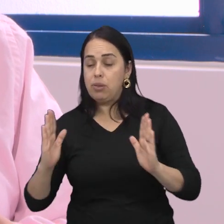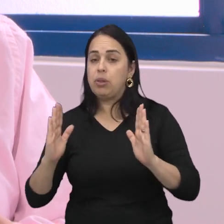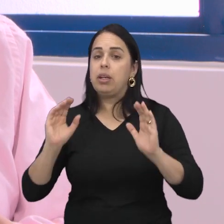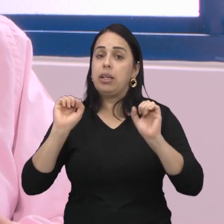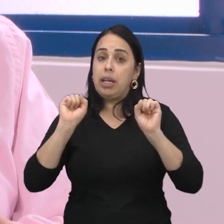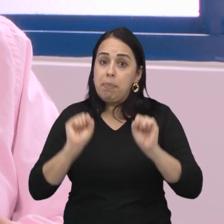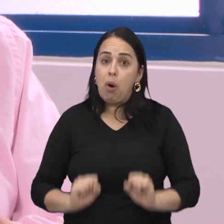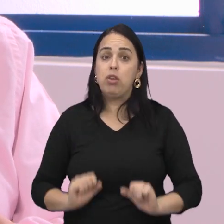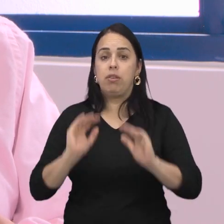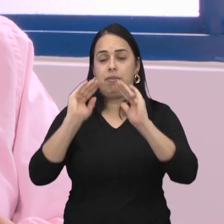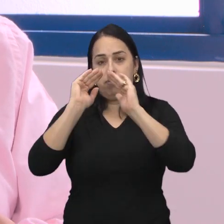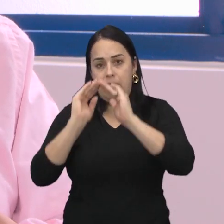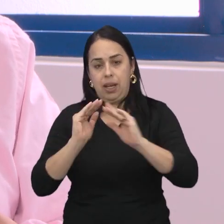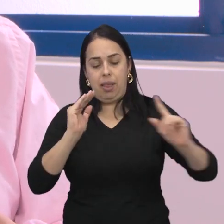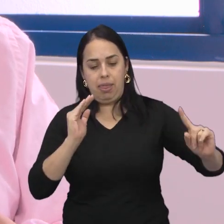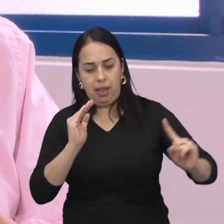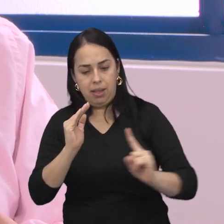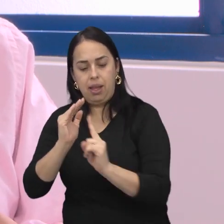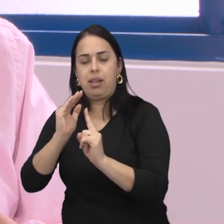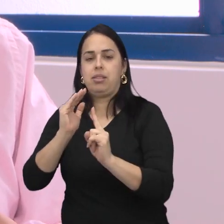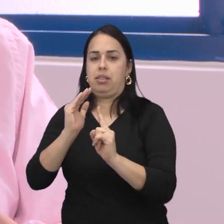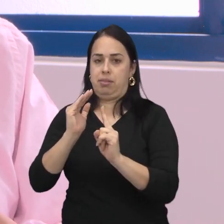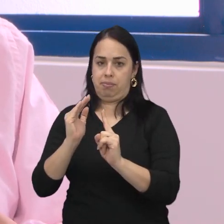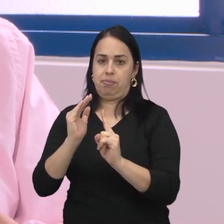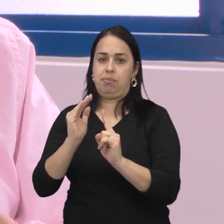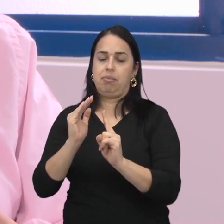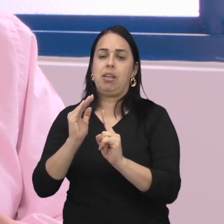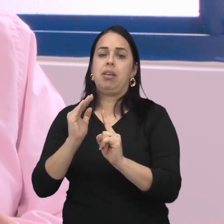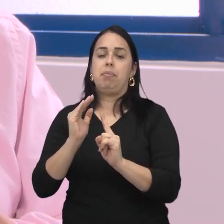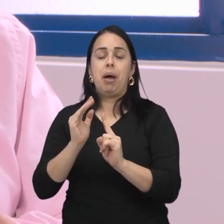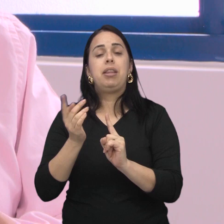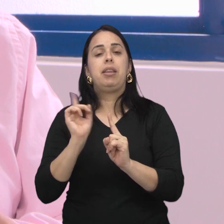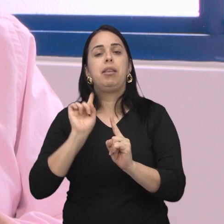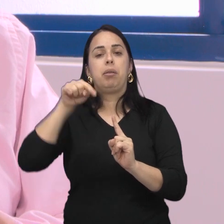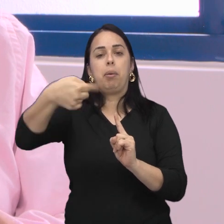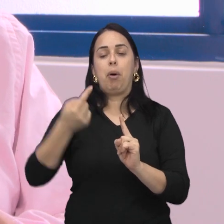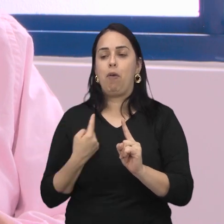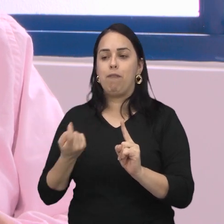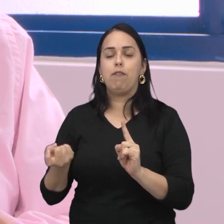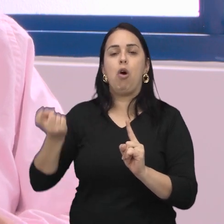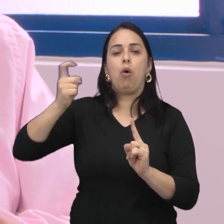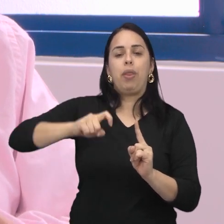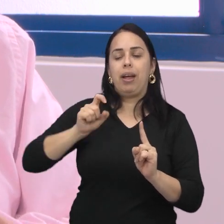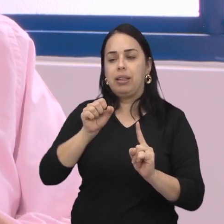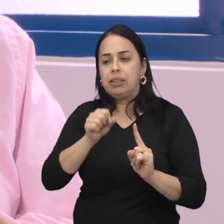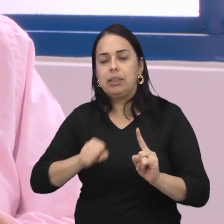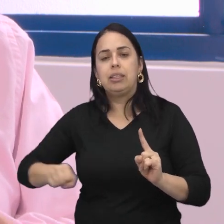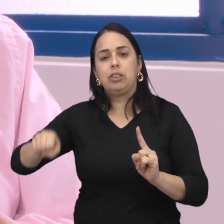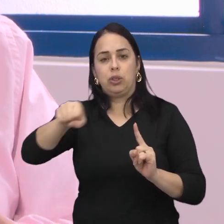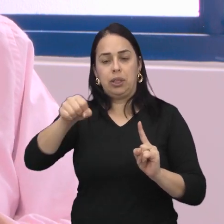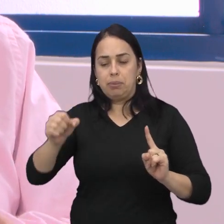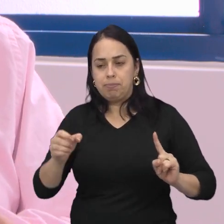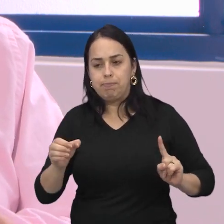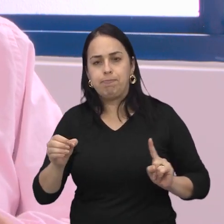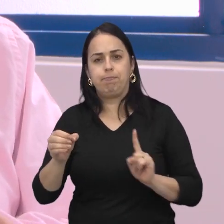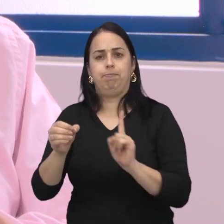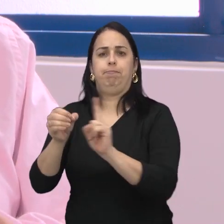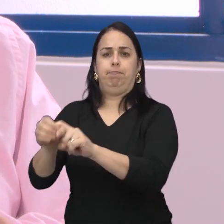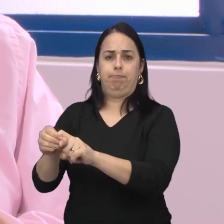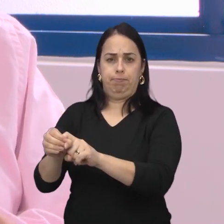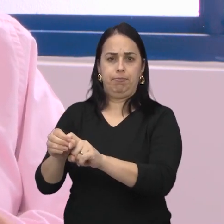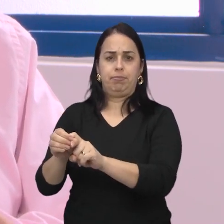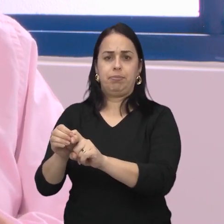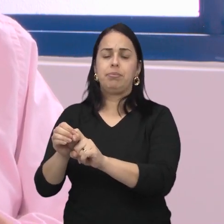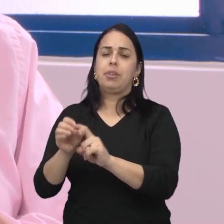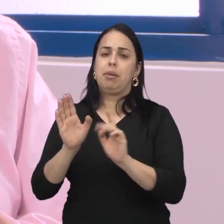planejamento, existe um tempo máximo previsto de permanência, no qual a reinserção social, o retorno do